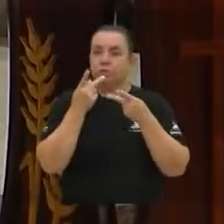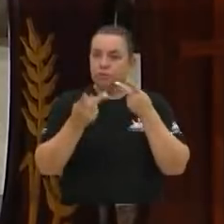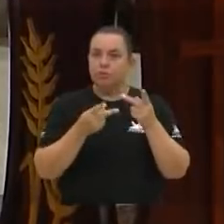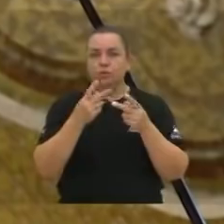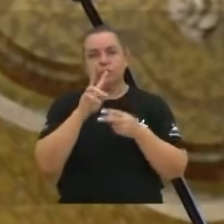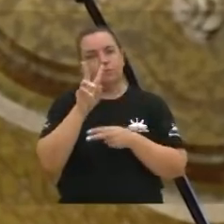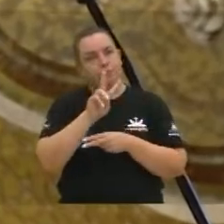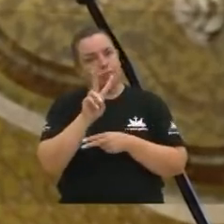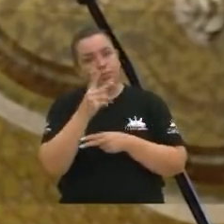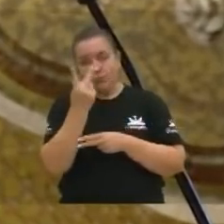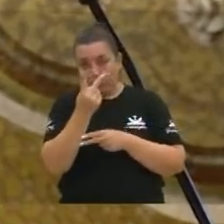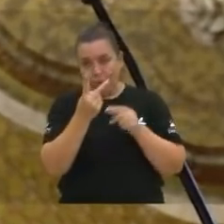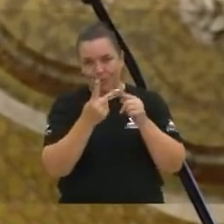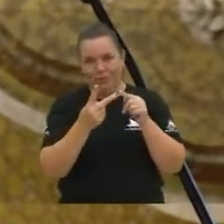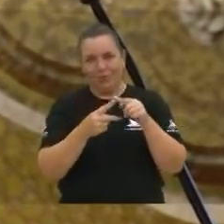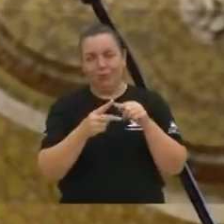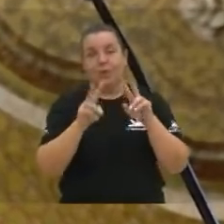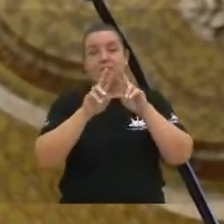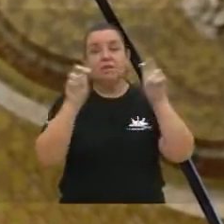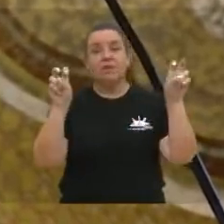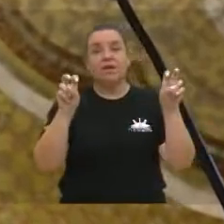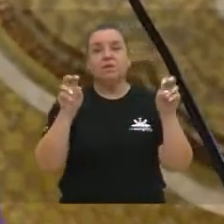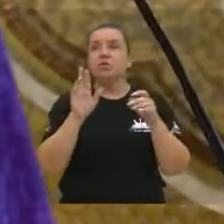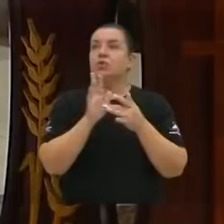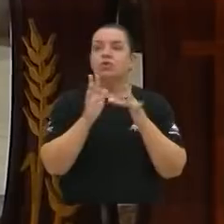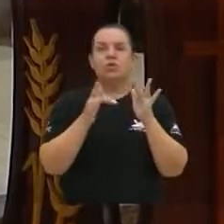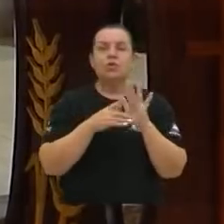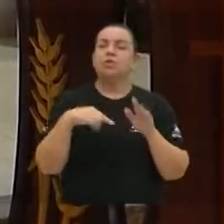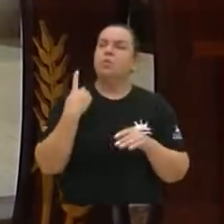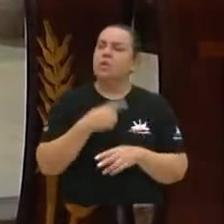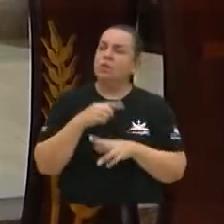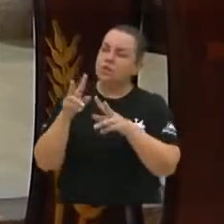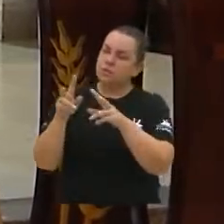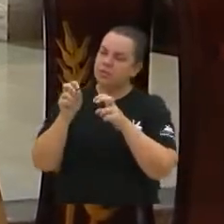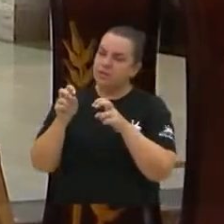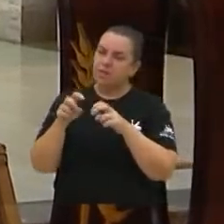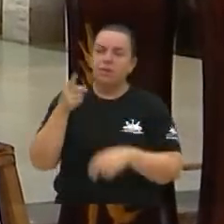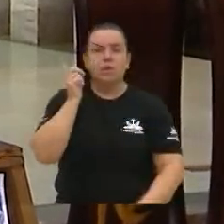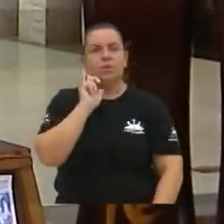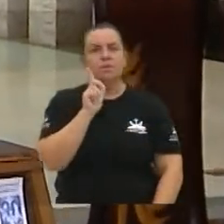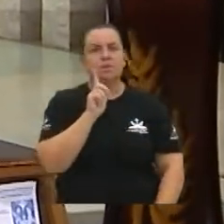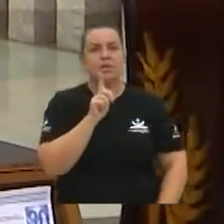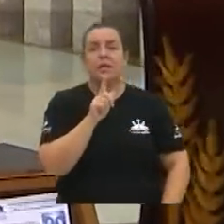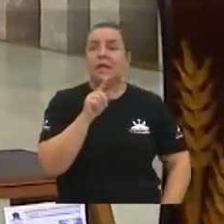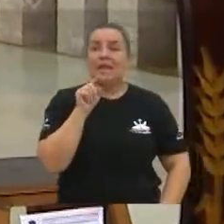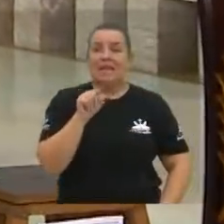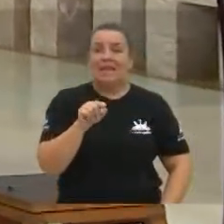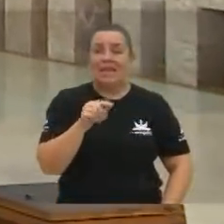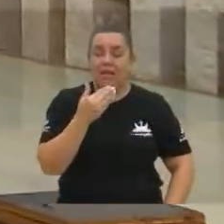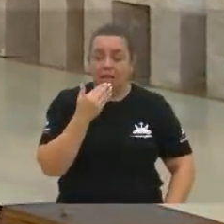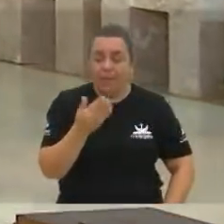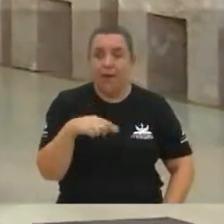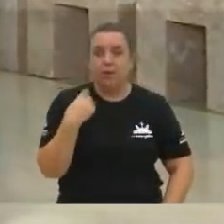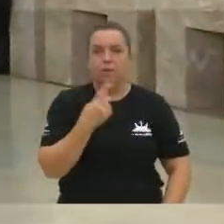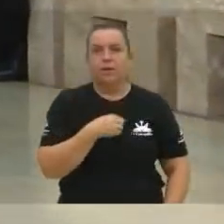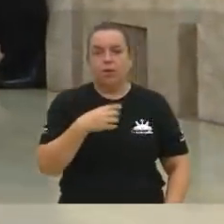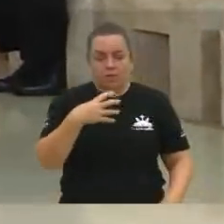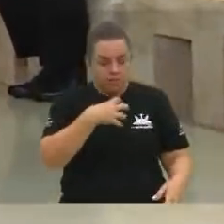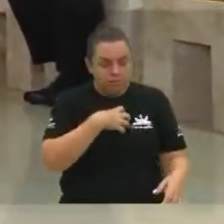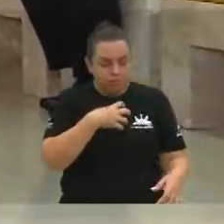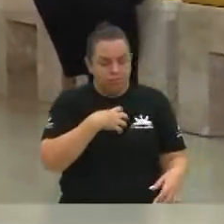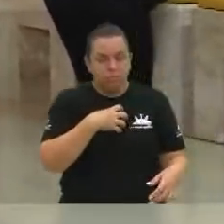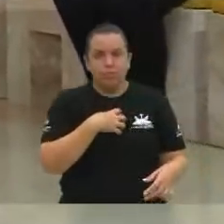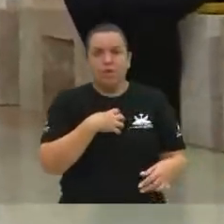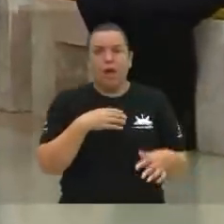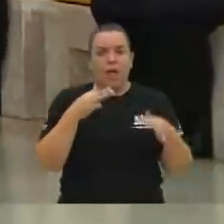dizendo algumas frases de Nosso Senhor é porque a gente perceba que nosso senhor pense pede um estado de